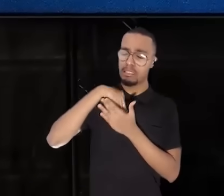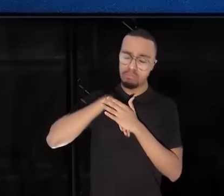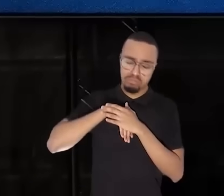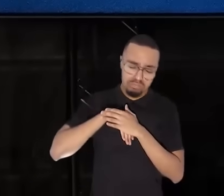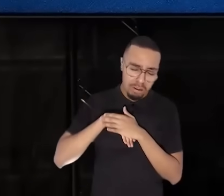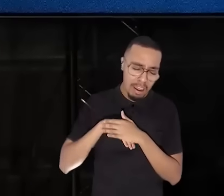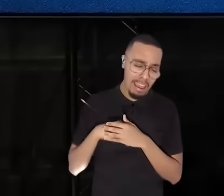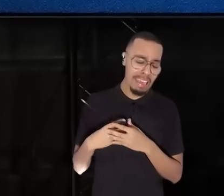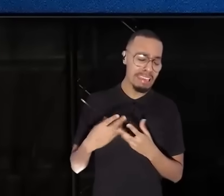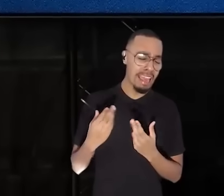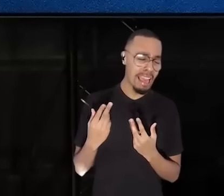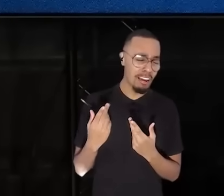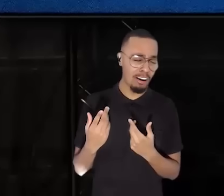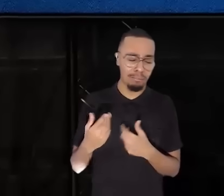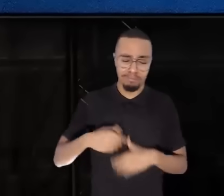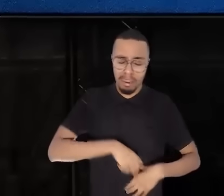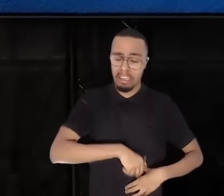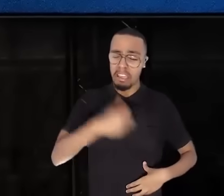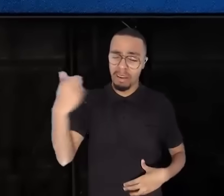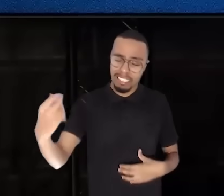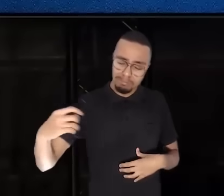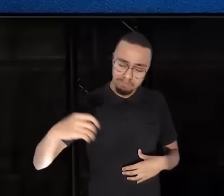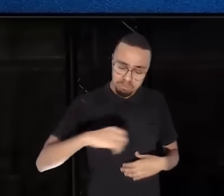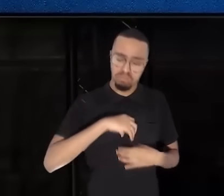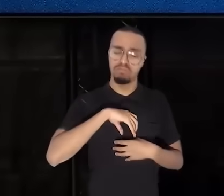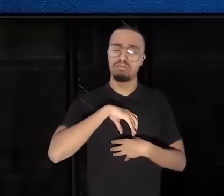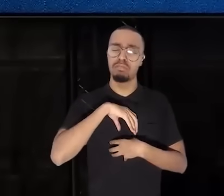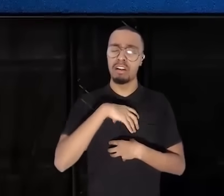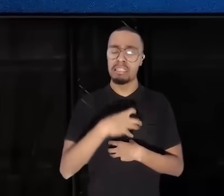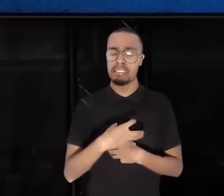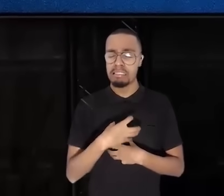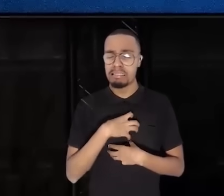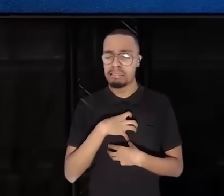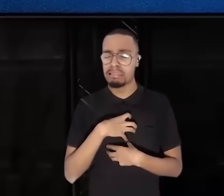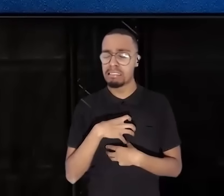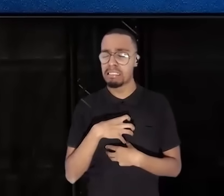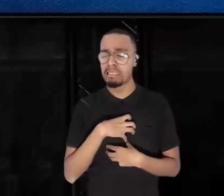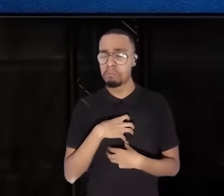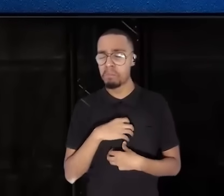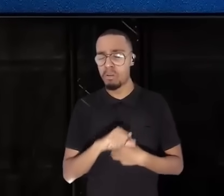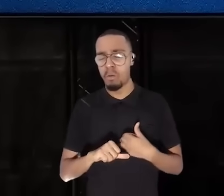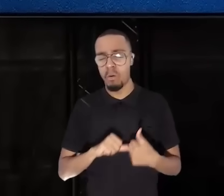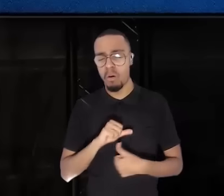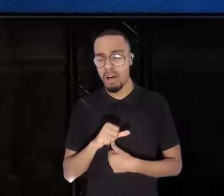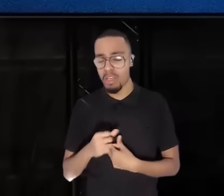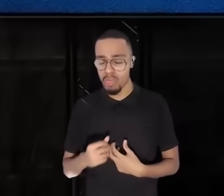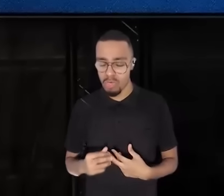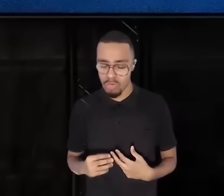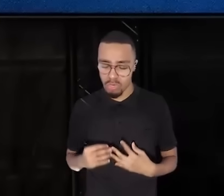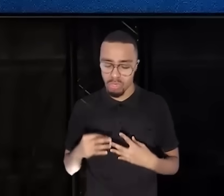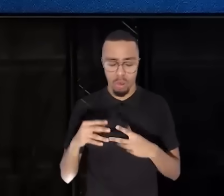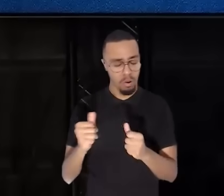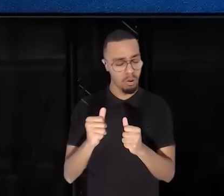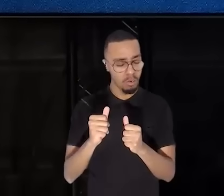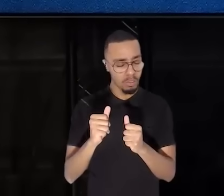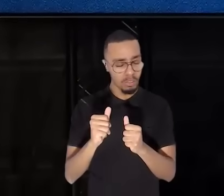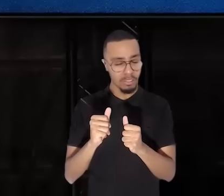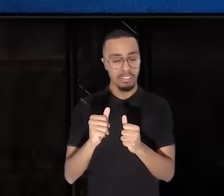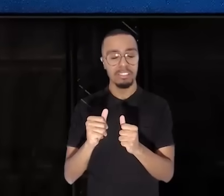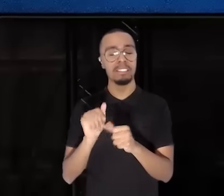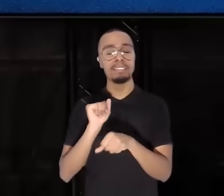tem o poder de mudar tudo, Pai. E nós esperamos que a tua palavra venha até